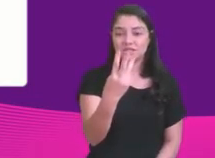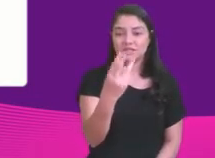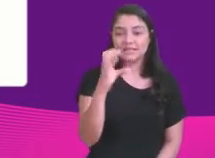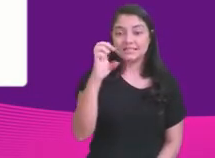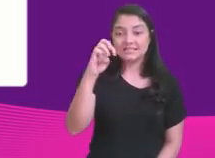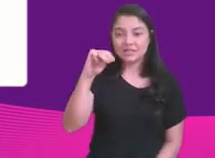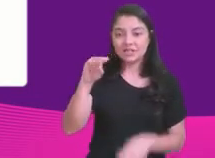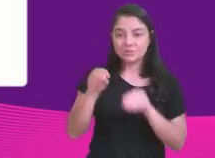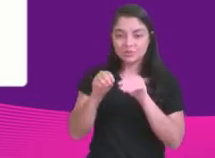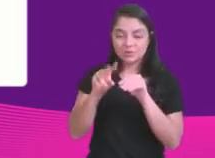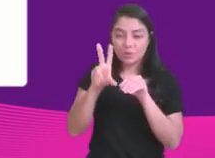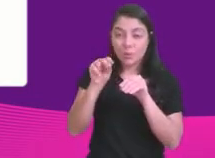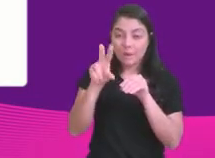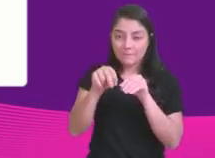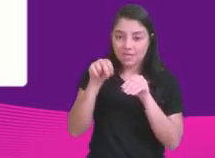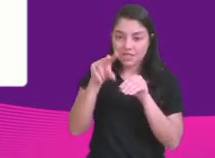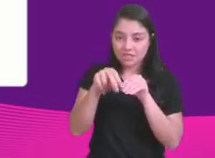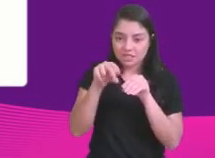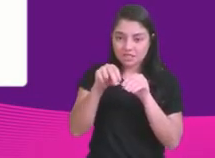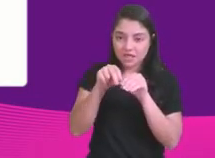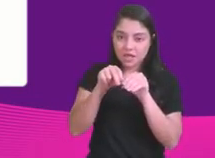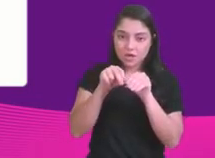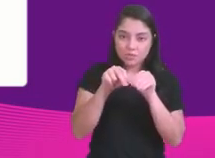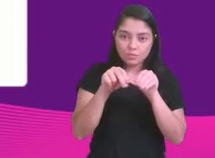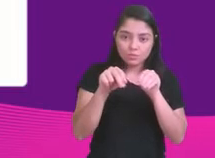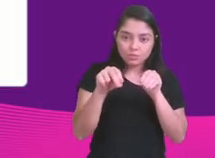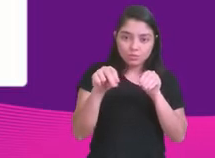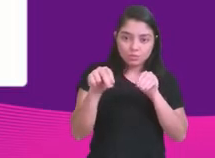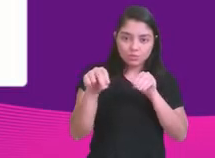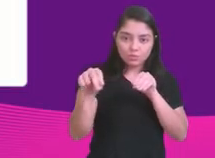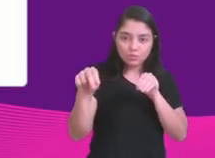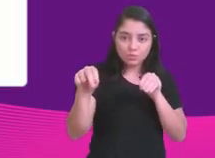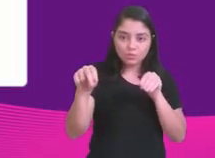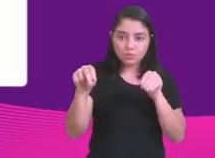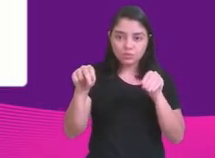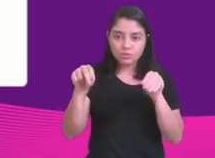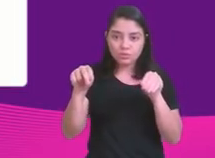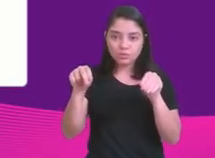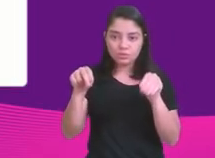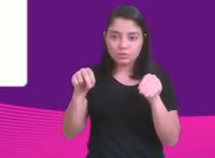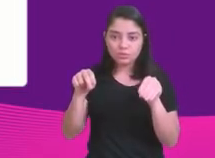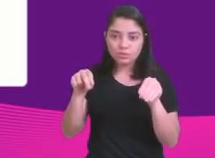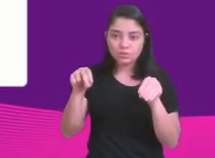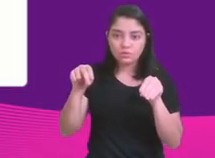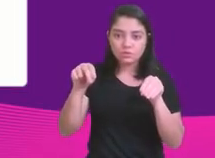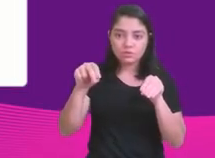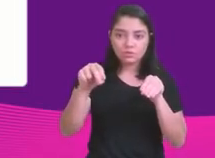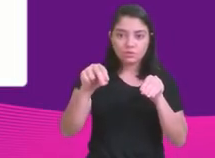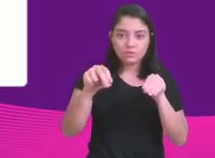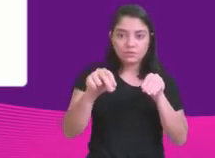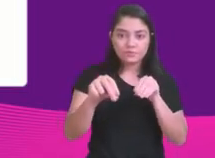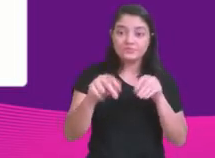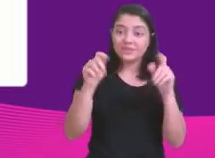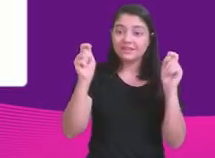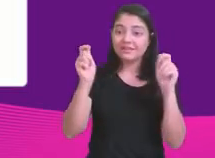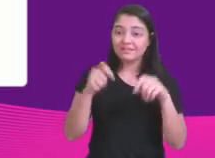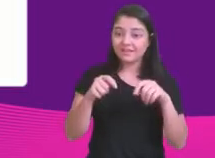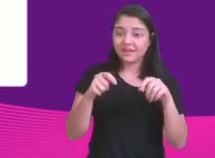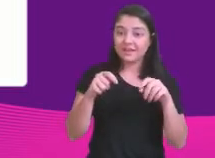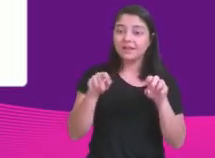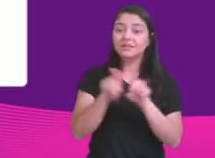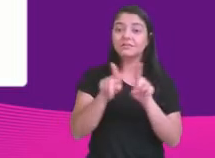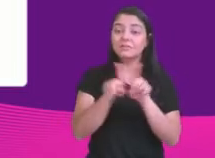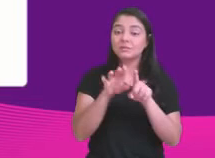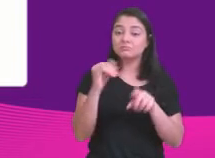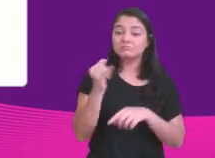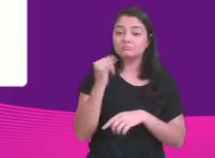minha pinça, na qual, lá dentro da cavidade, esse movimento vai representar 1 centímetro. A gente consegue